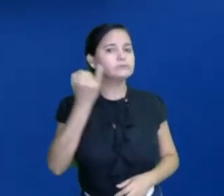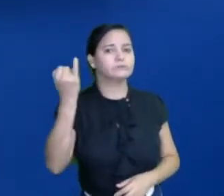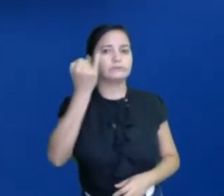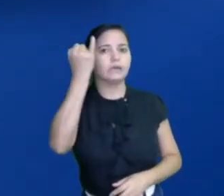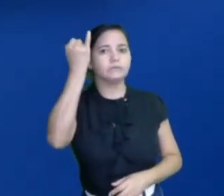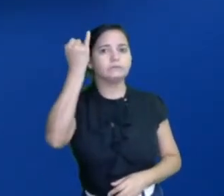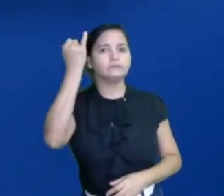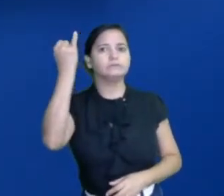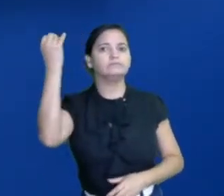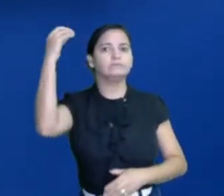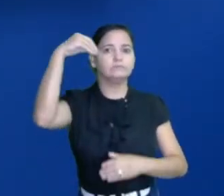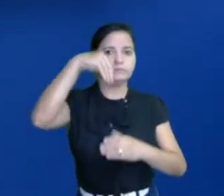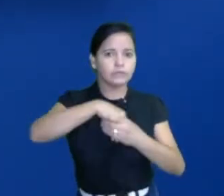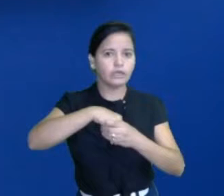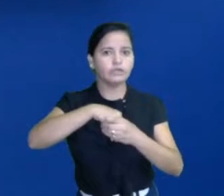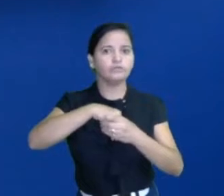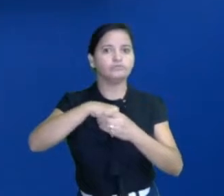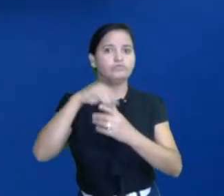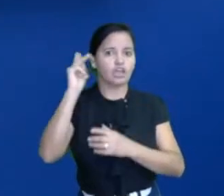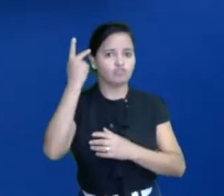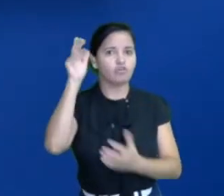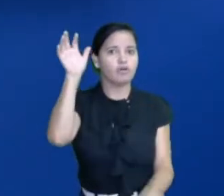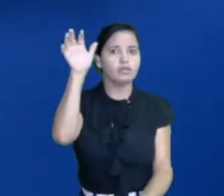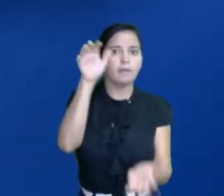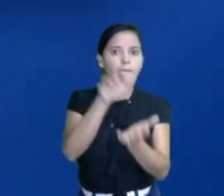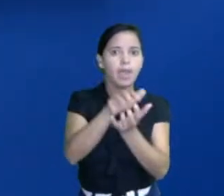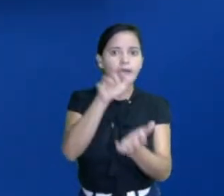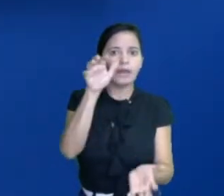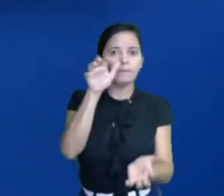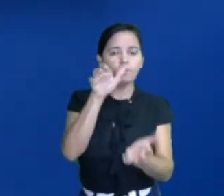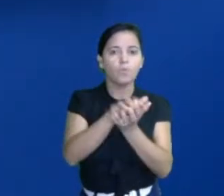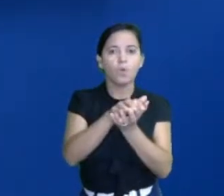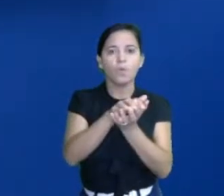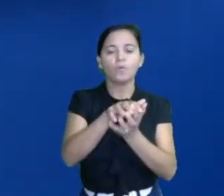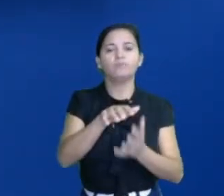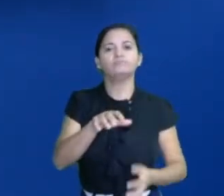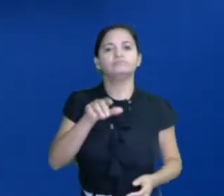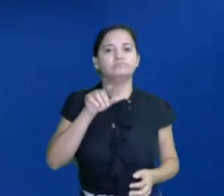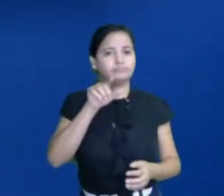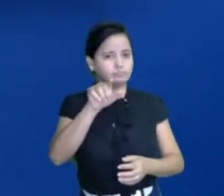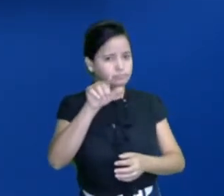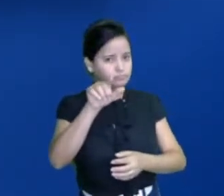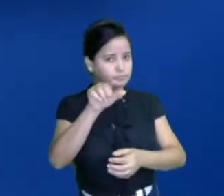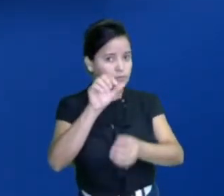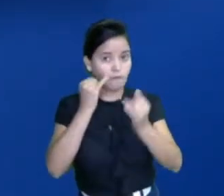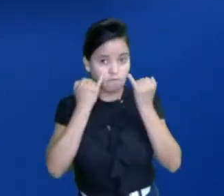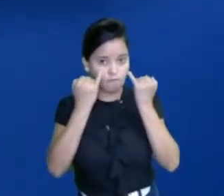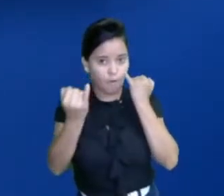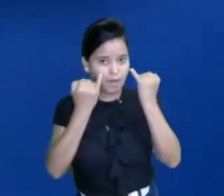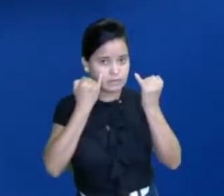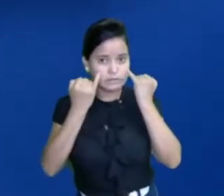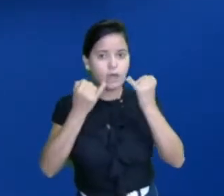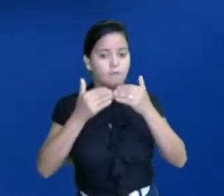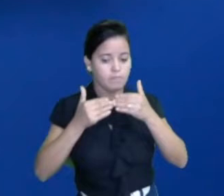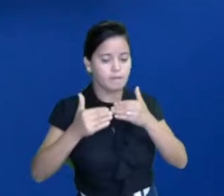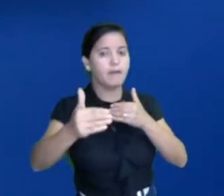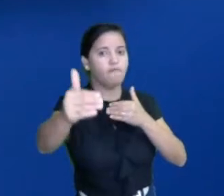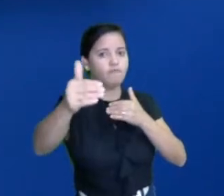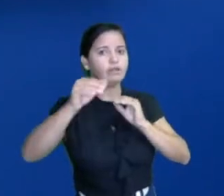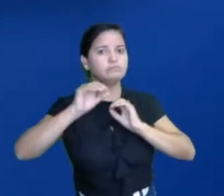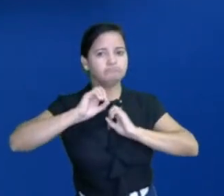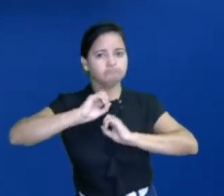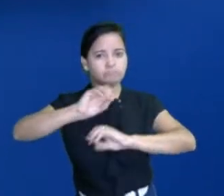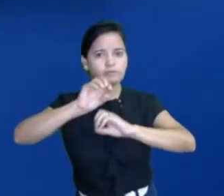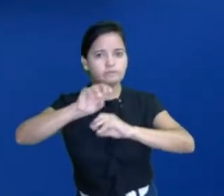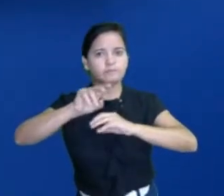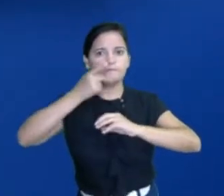tão relevante na história de Pernambuco. Então, ó, aguarda, segura essa informação aí que mais para frente, em outras aulas,